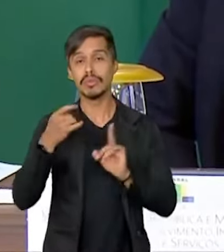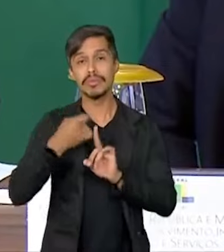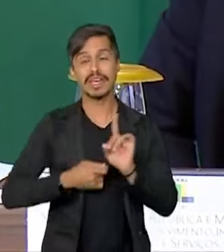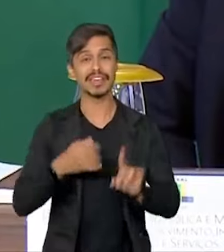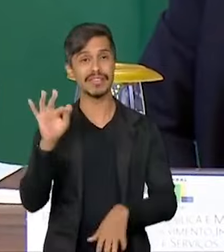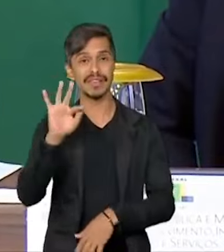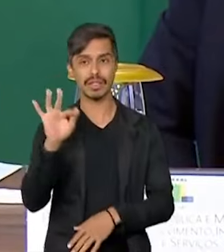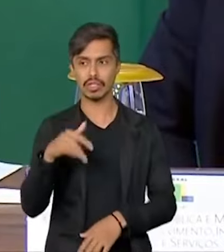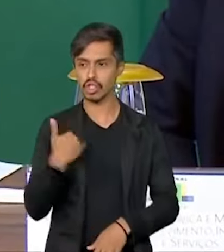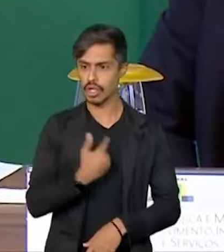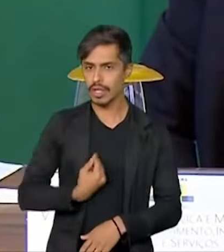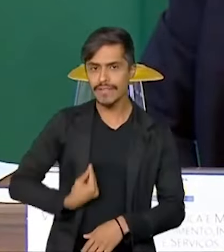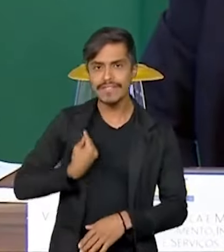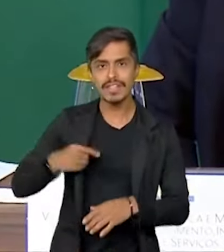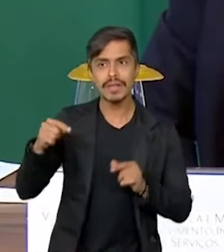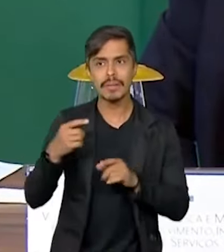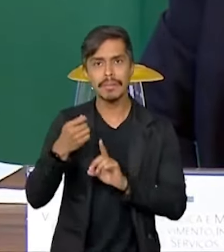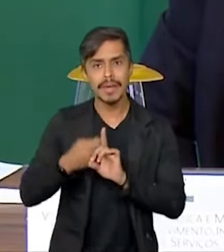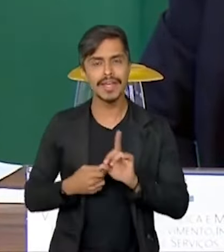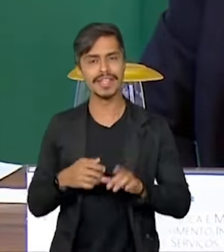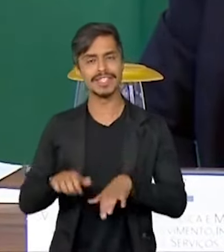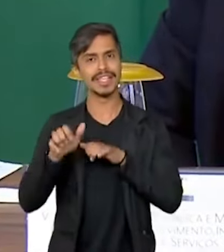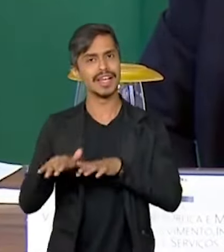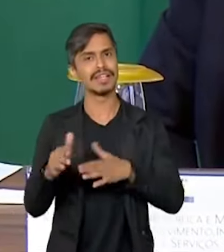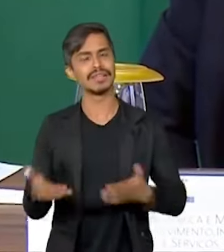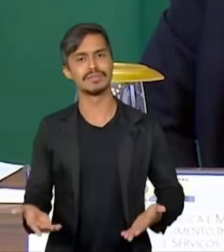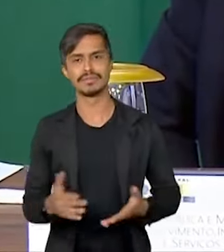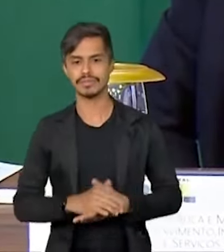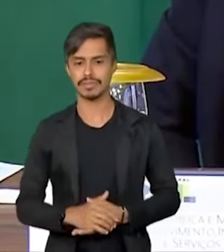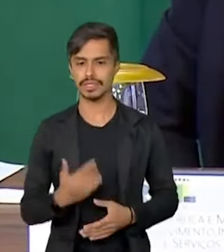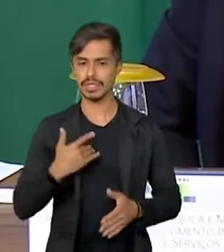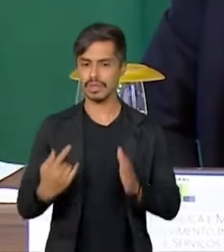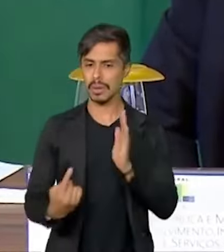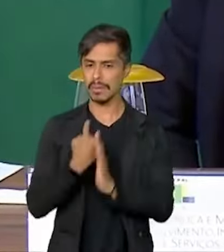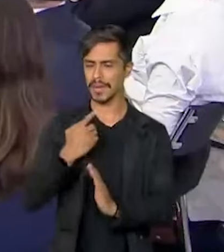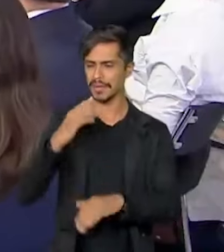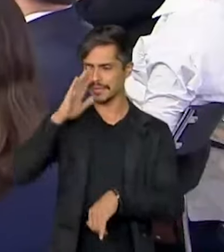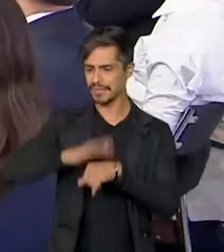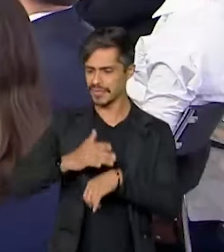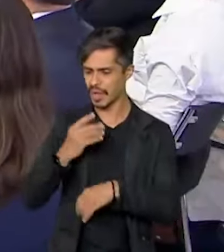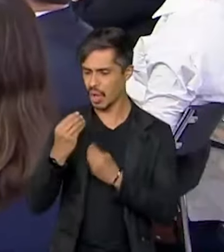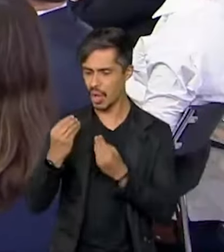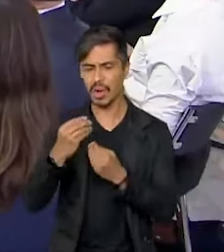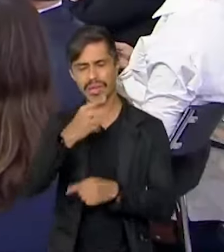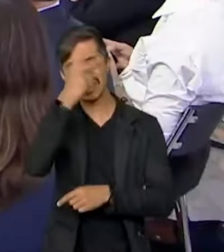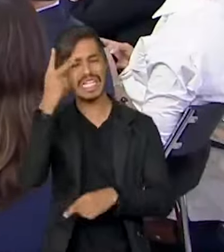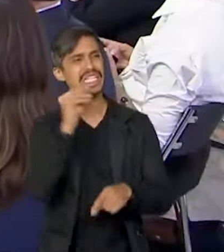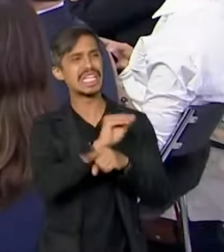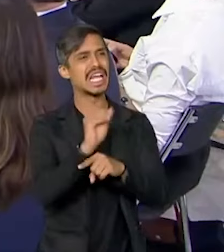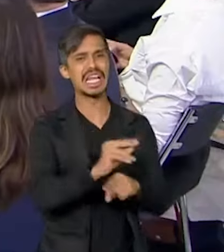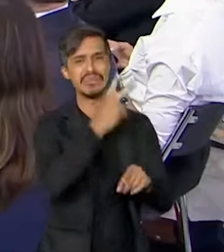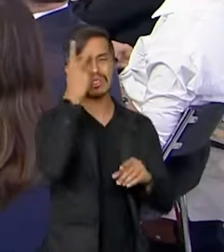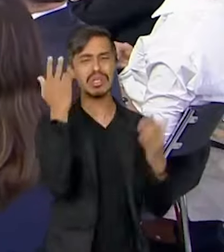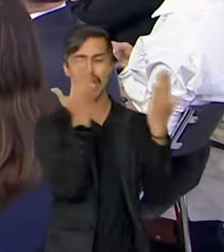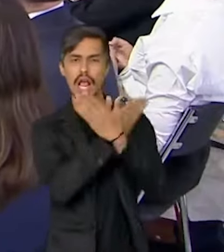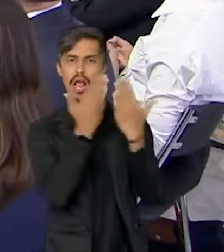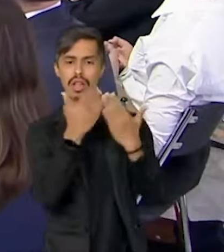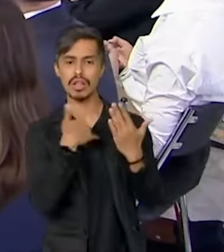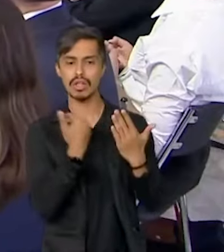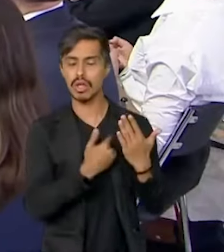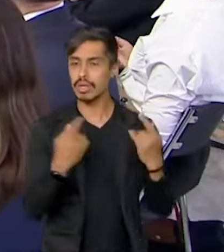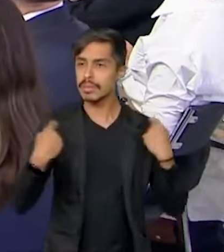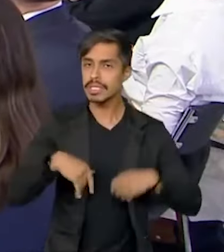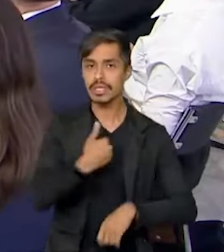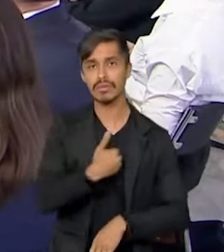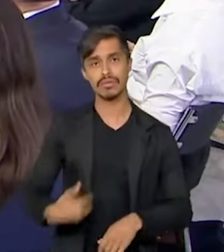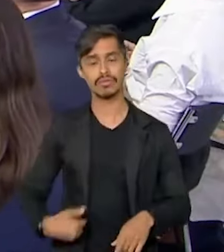Nós estamos em setembro. Sabe? Então, eu fico, me pergunto, quem é que vai cuidar desses invisíveis se não for o